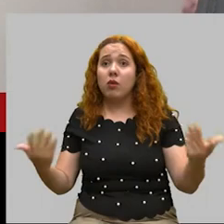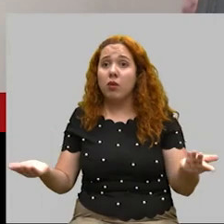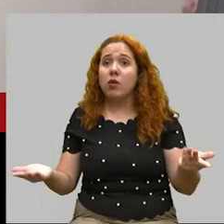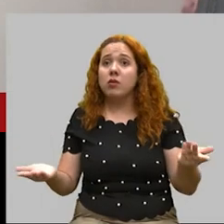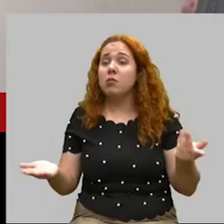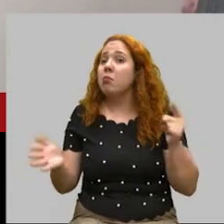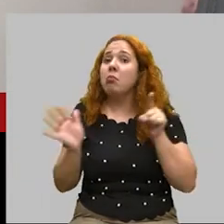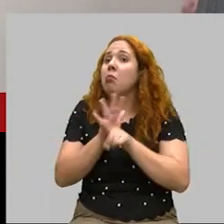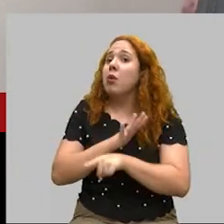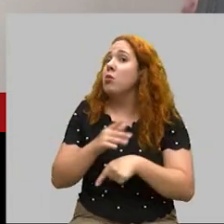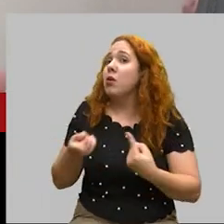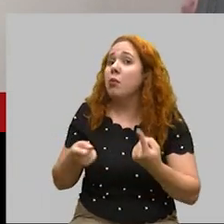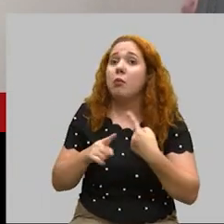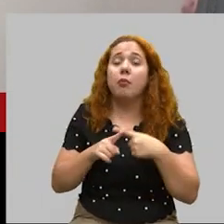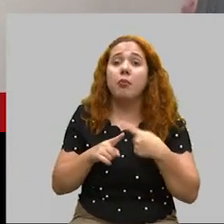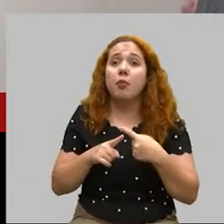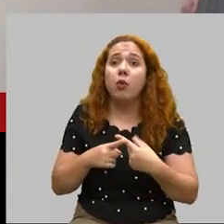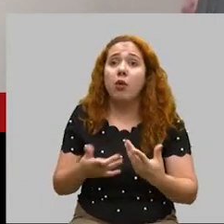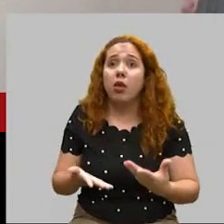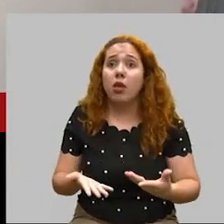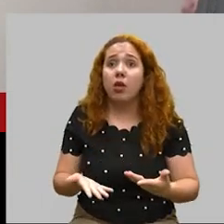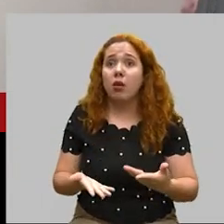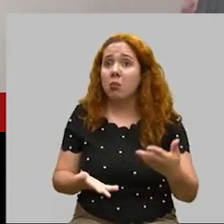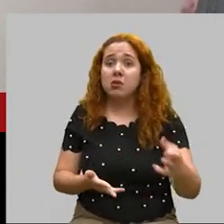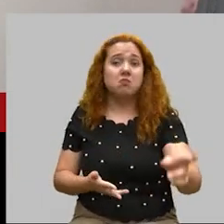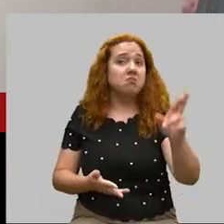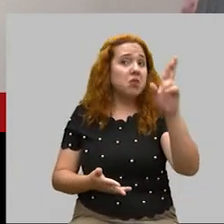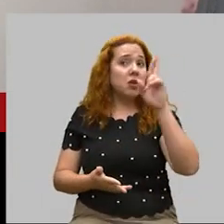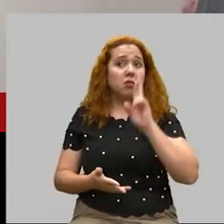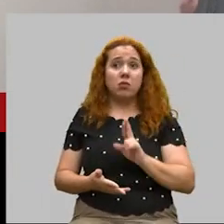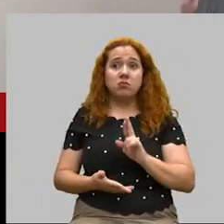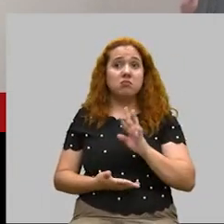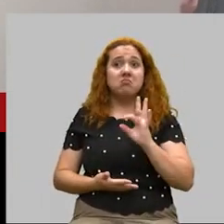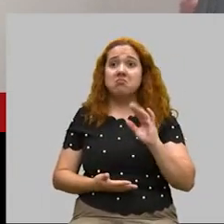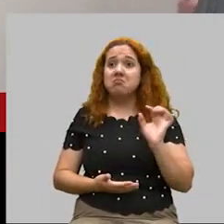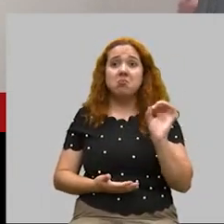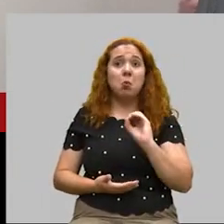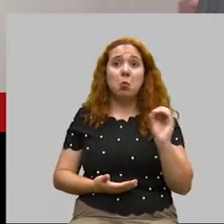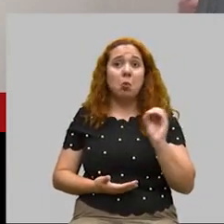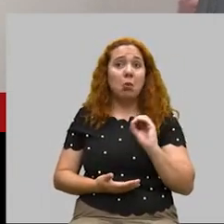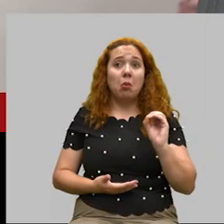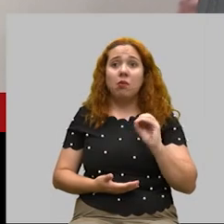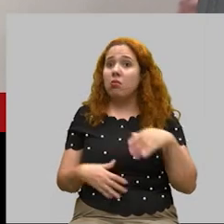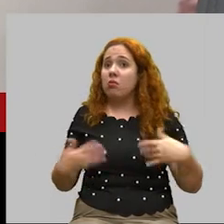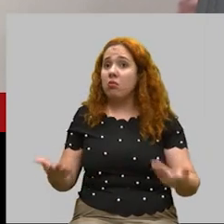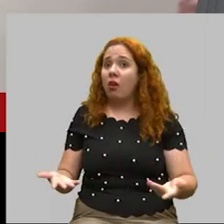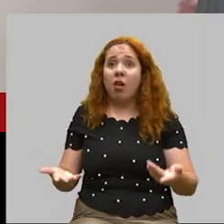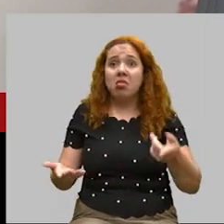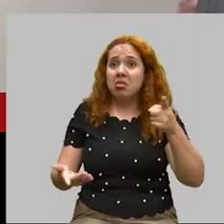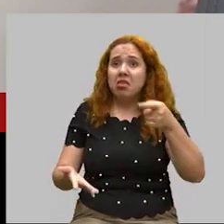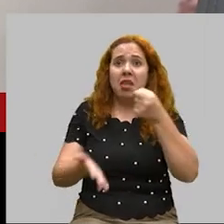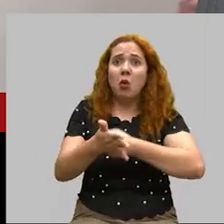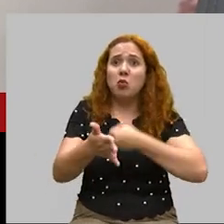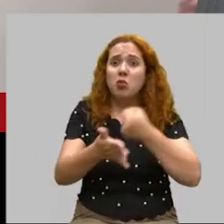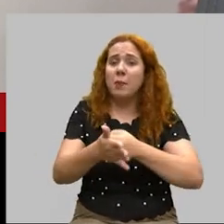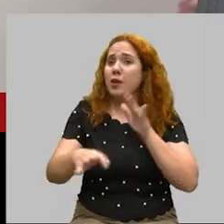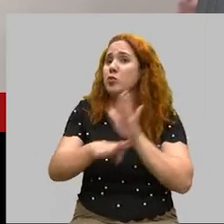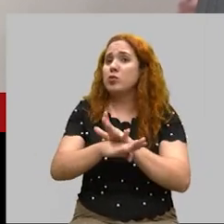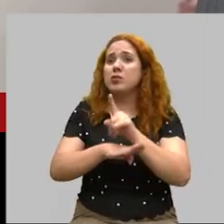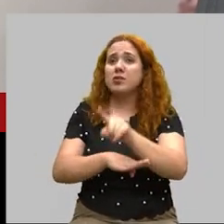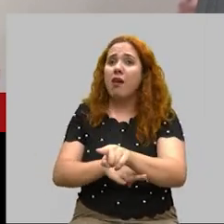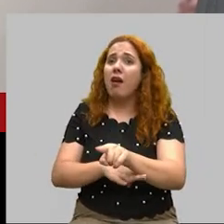Público responda mas não teve ninguém que defendesse o direito educação no campo e assim tem sido feito eu estive em